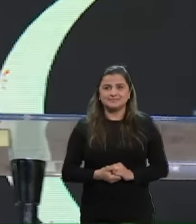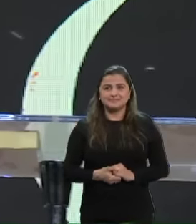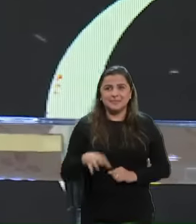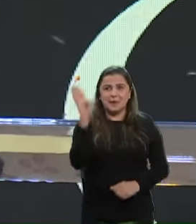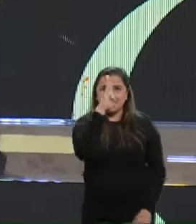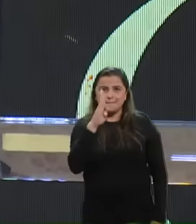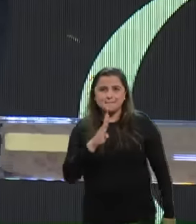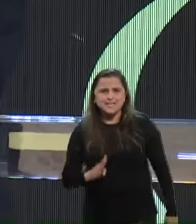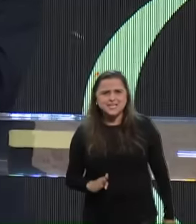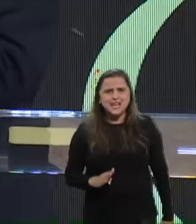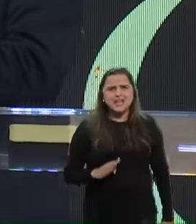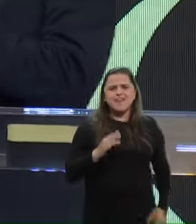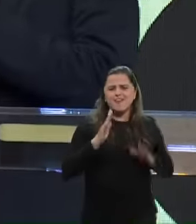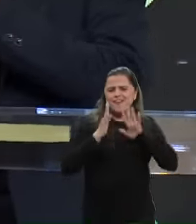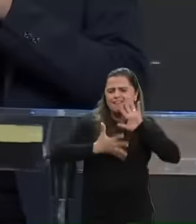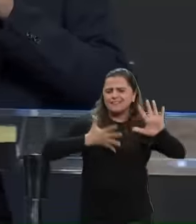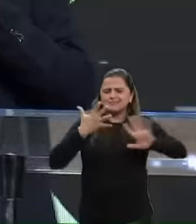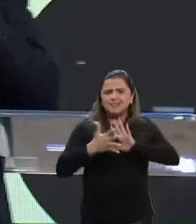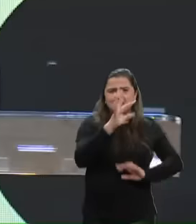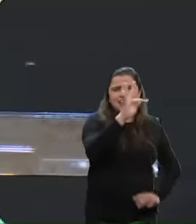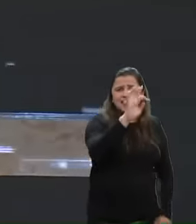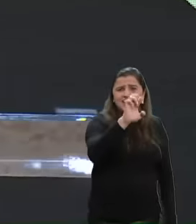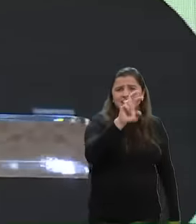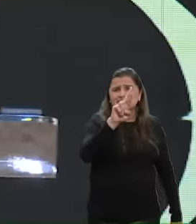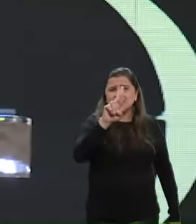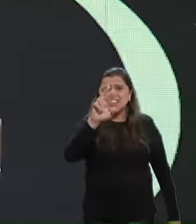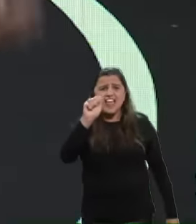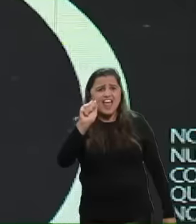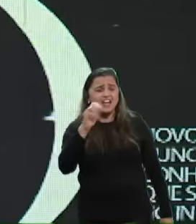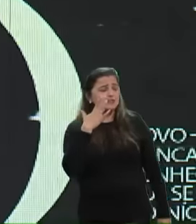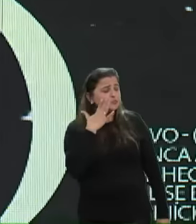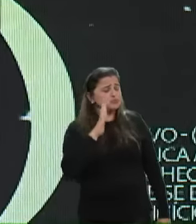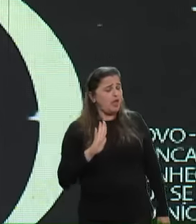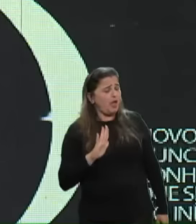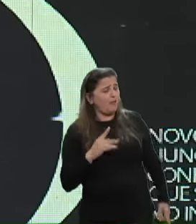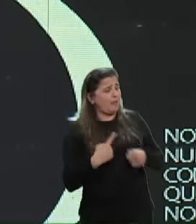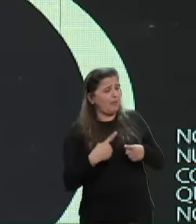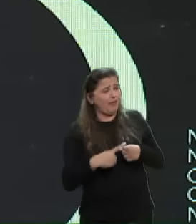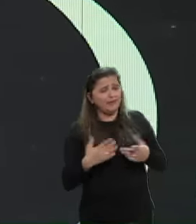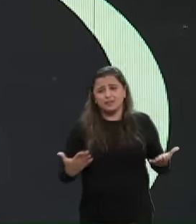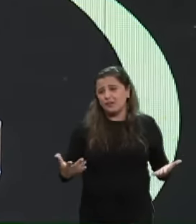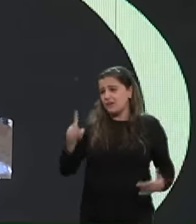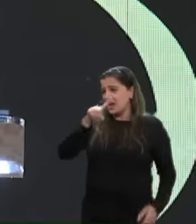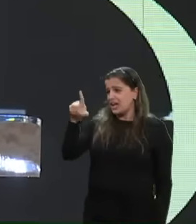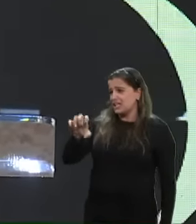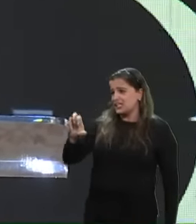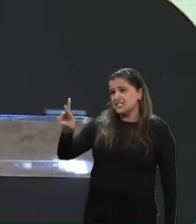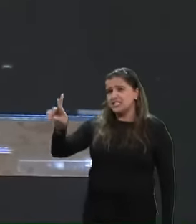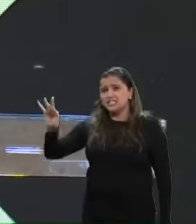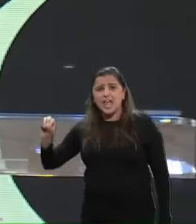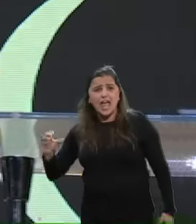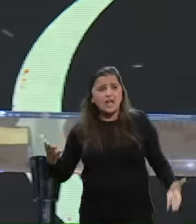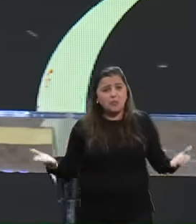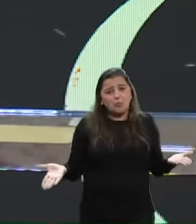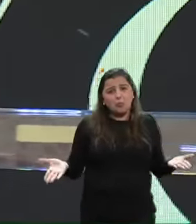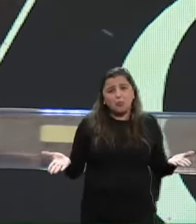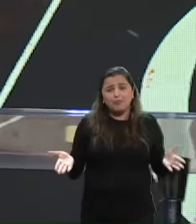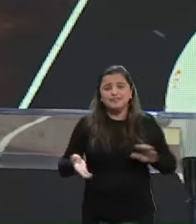Brasileiro fala terra. Eu não sei por que não fala céu. Só que se escuta bonito,